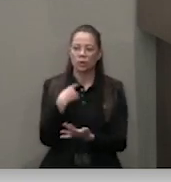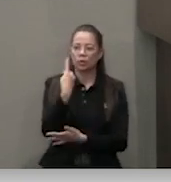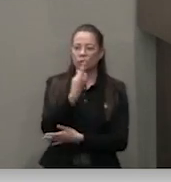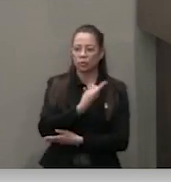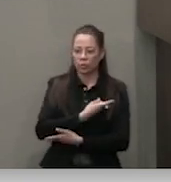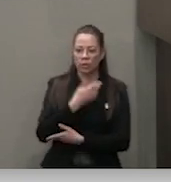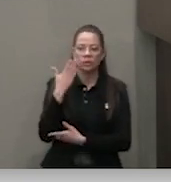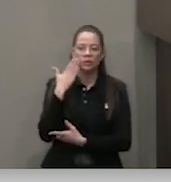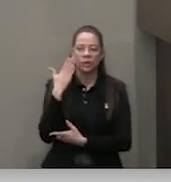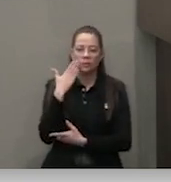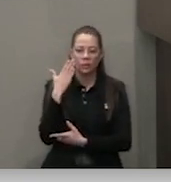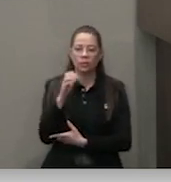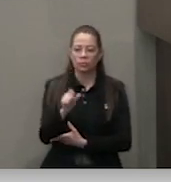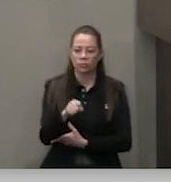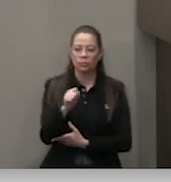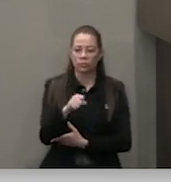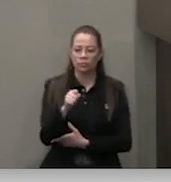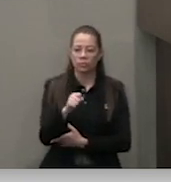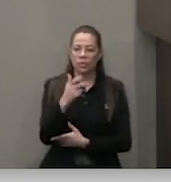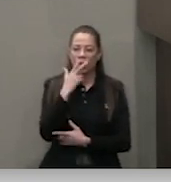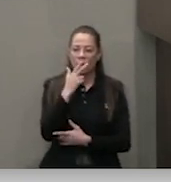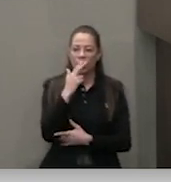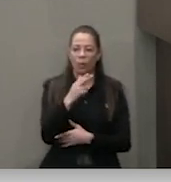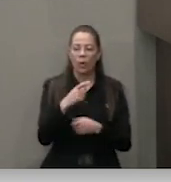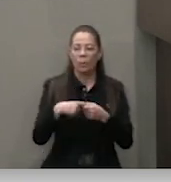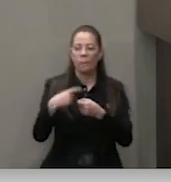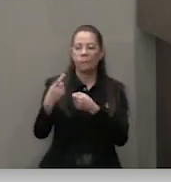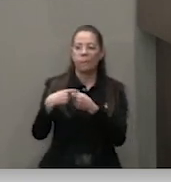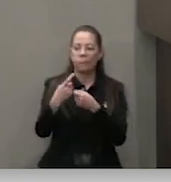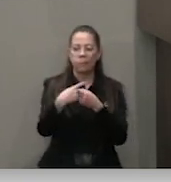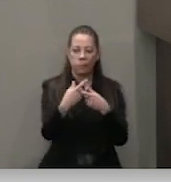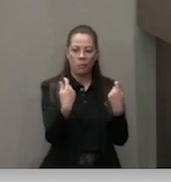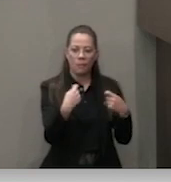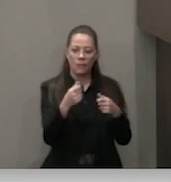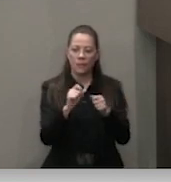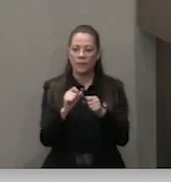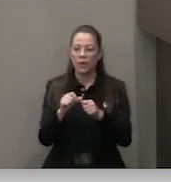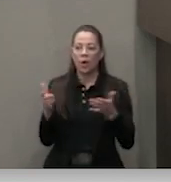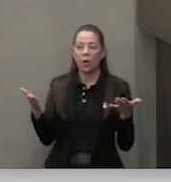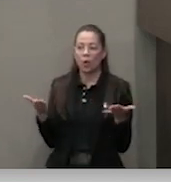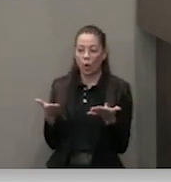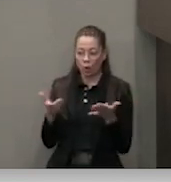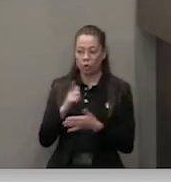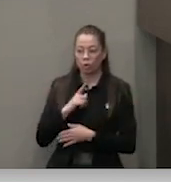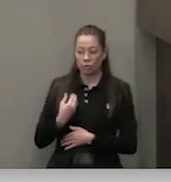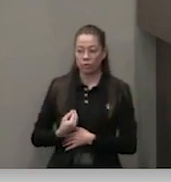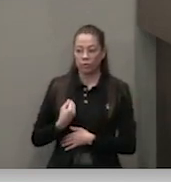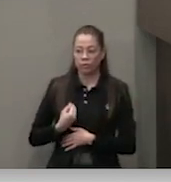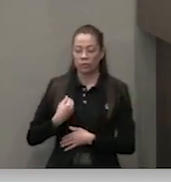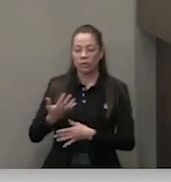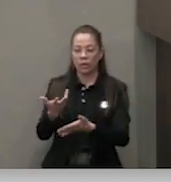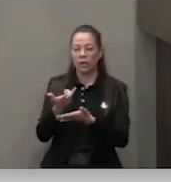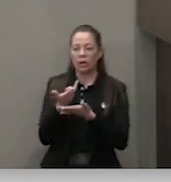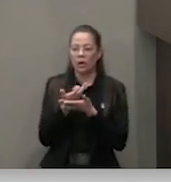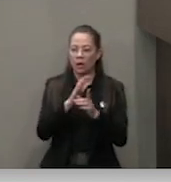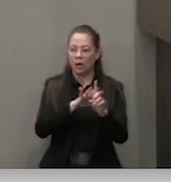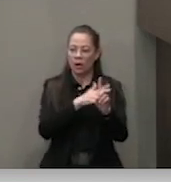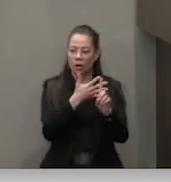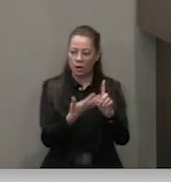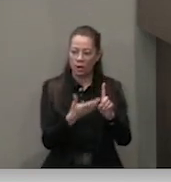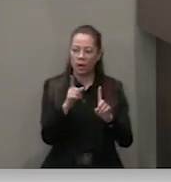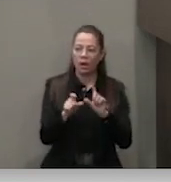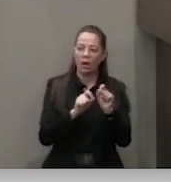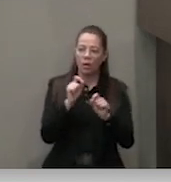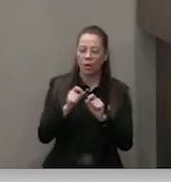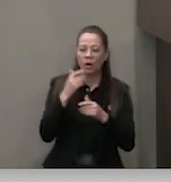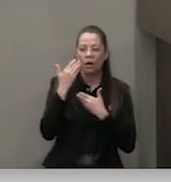nós sabemos as ausências que tiveram que ser feitas para que hoje eles estivessem recebendo esta homenagem que é